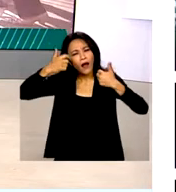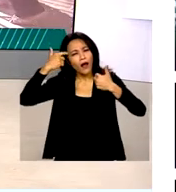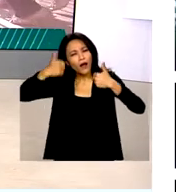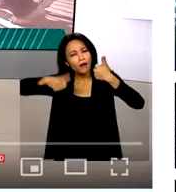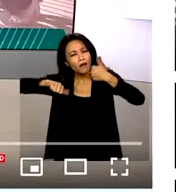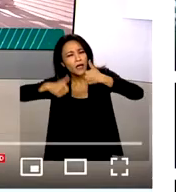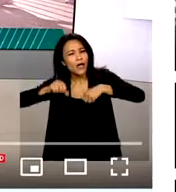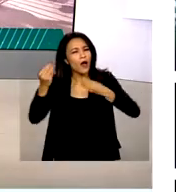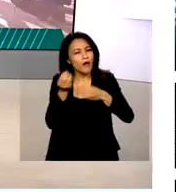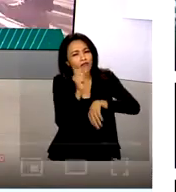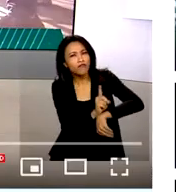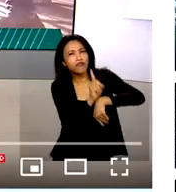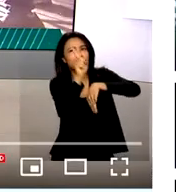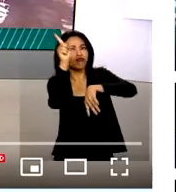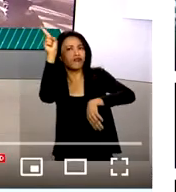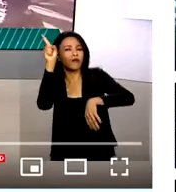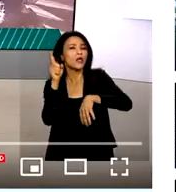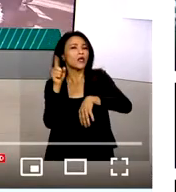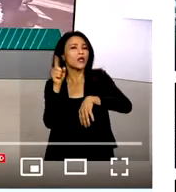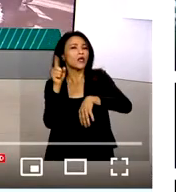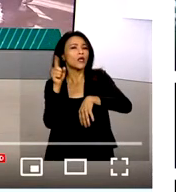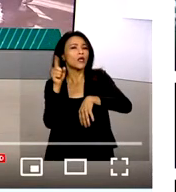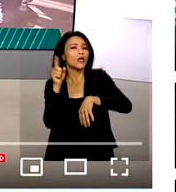e dos experimentos